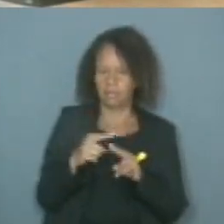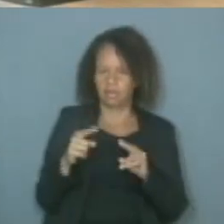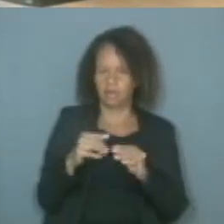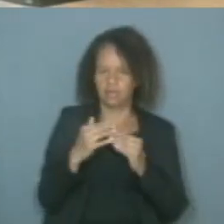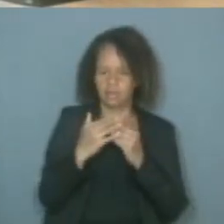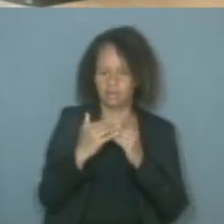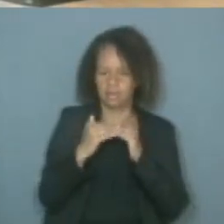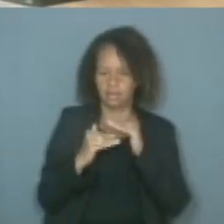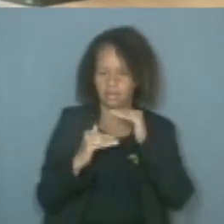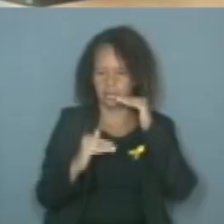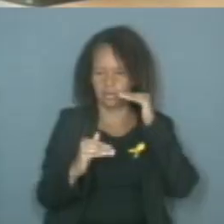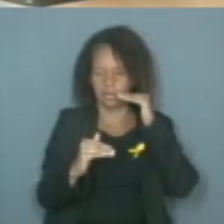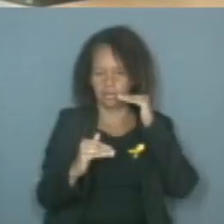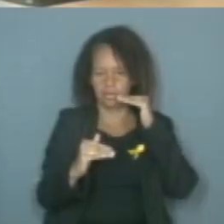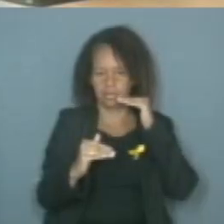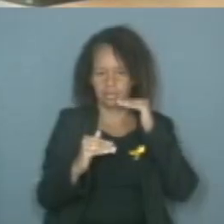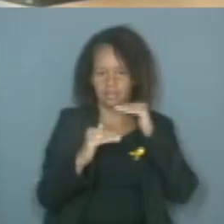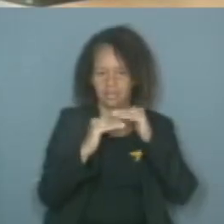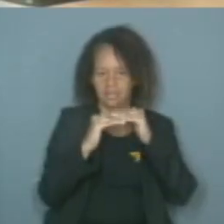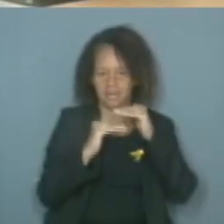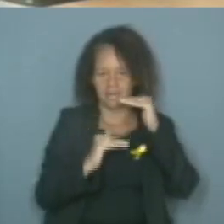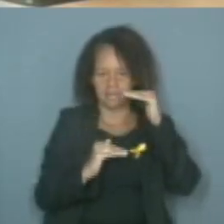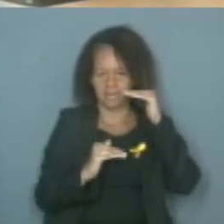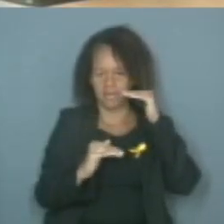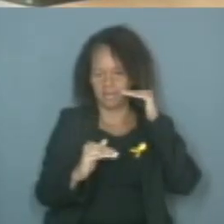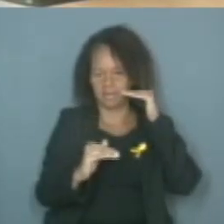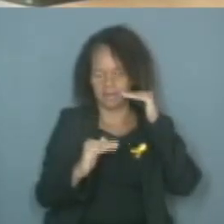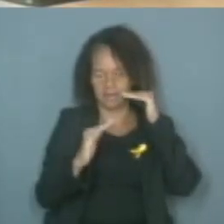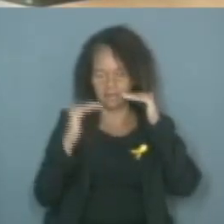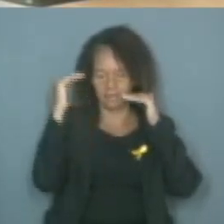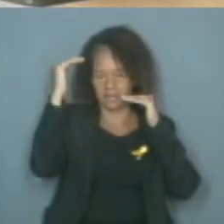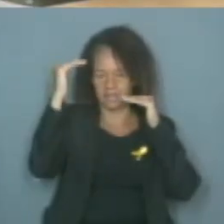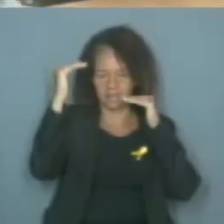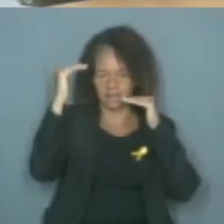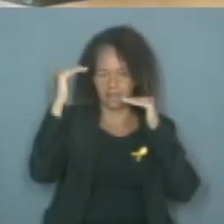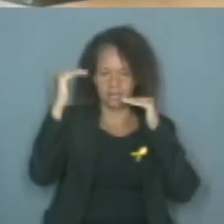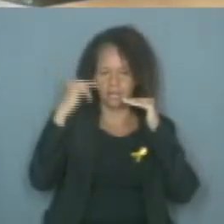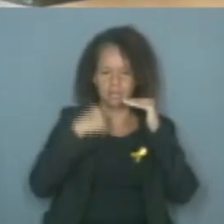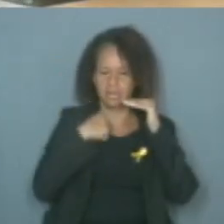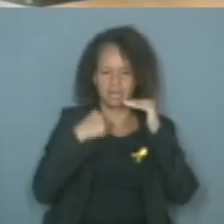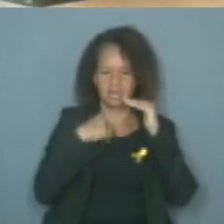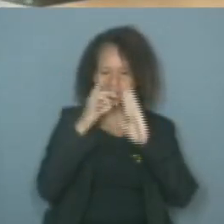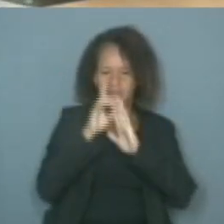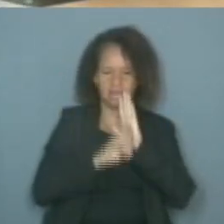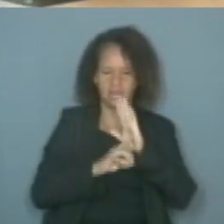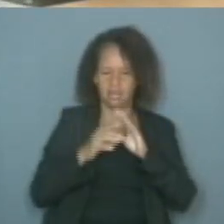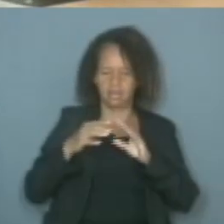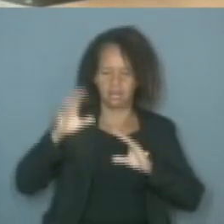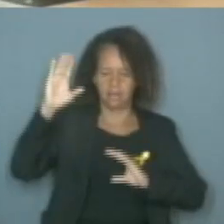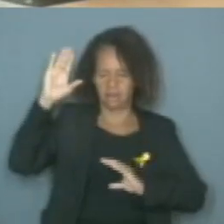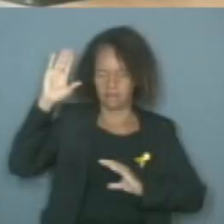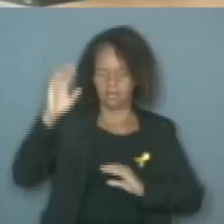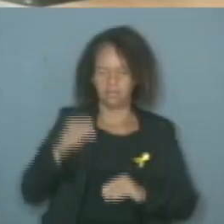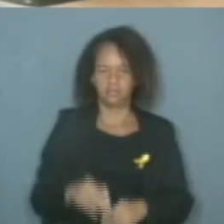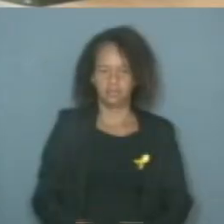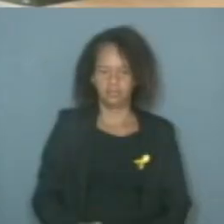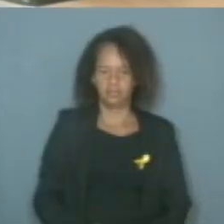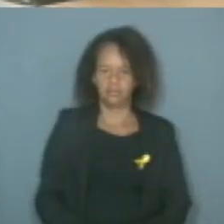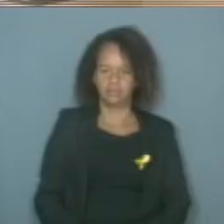púlpito, como é que a gente pode dizer? Púlpito e privilegiado, não deveria ter direito à candidatura. Muito obrigada.